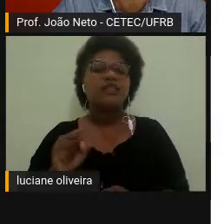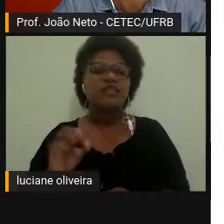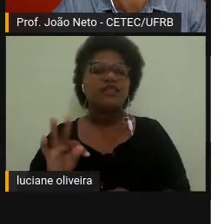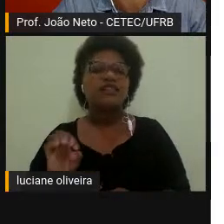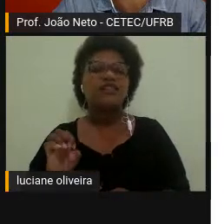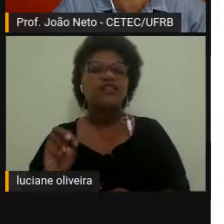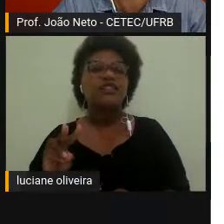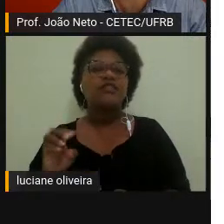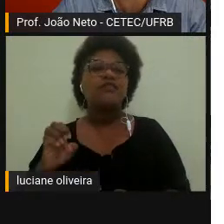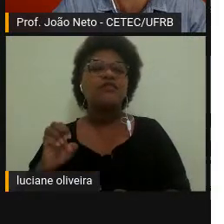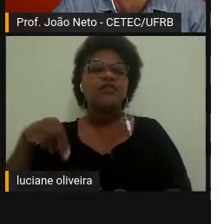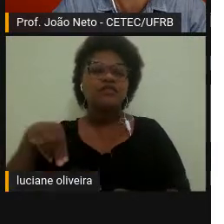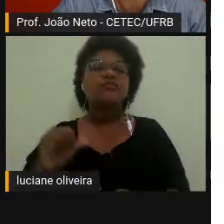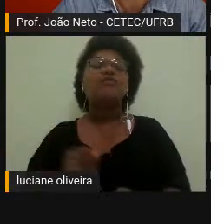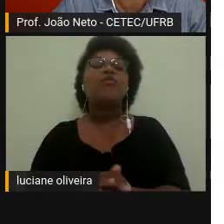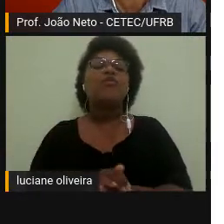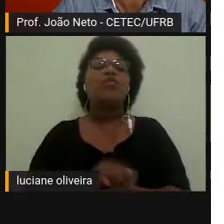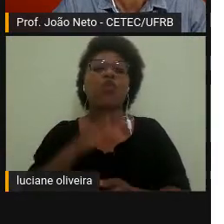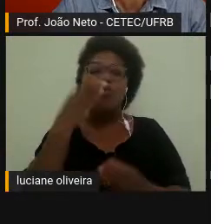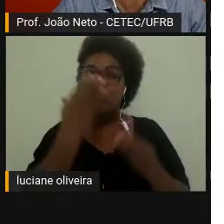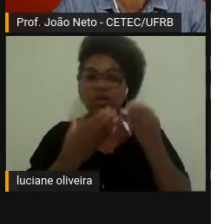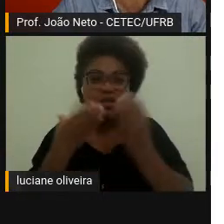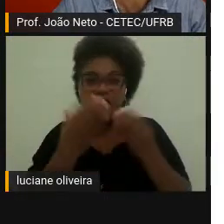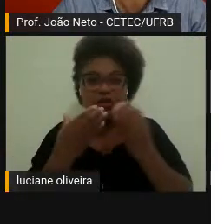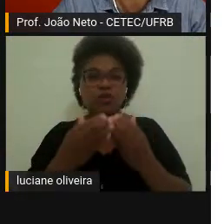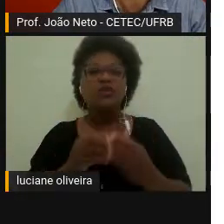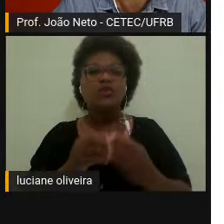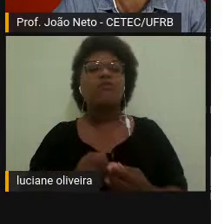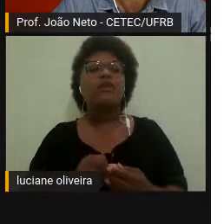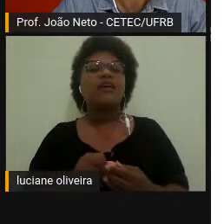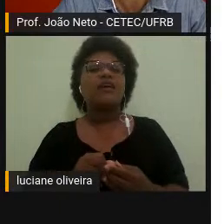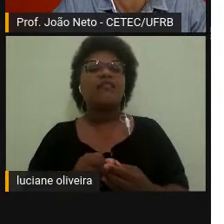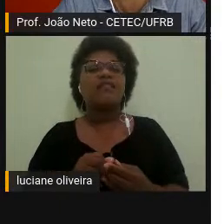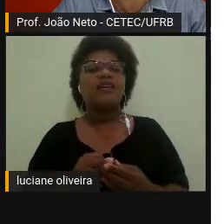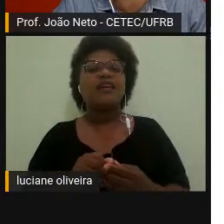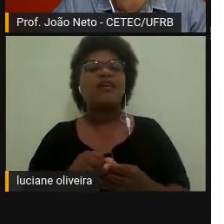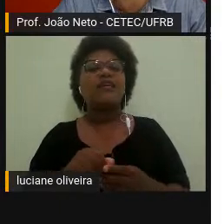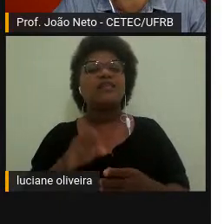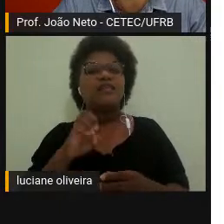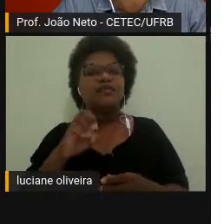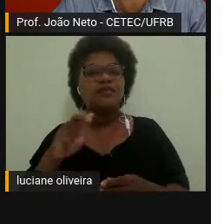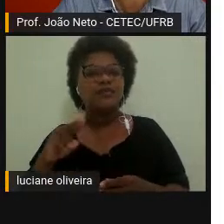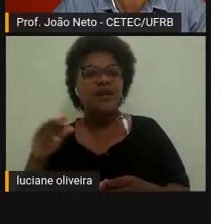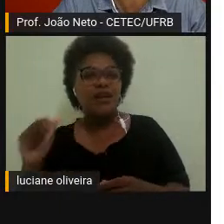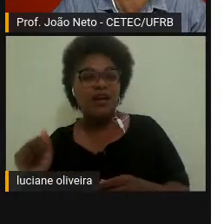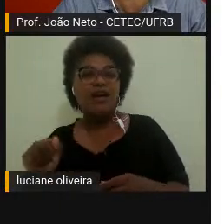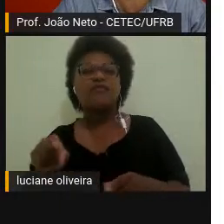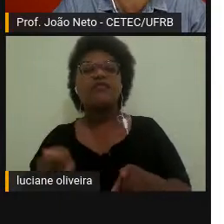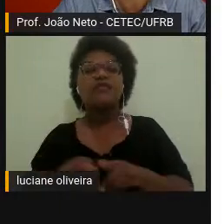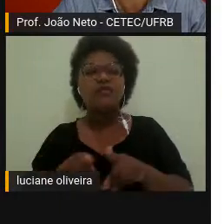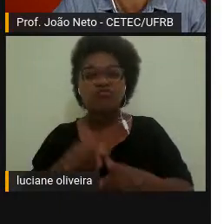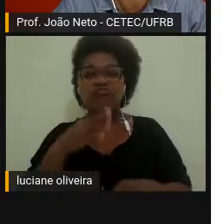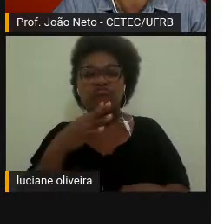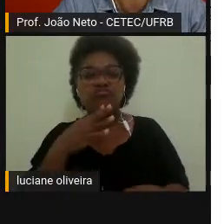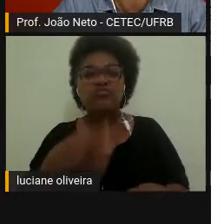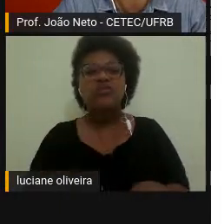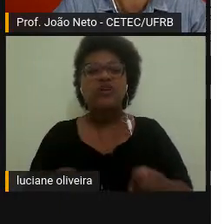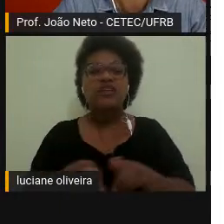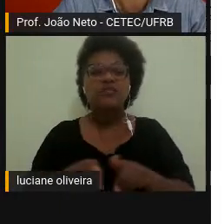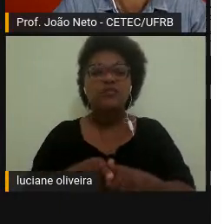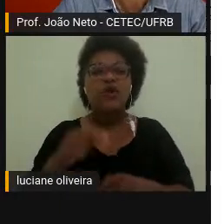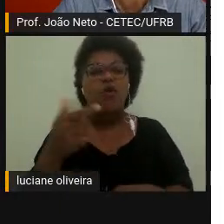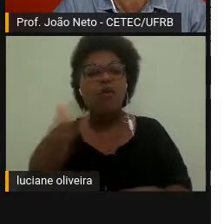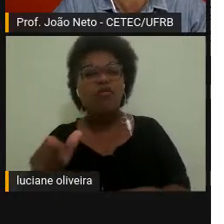cantor americano também bastante conhecido pelos ajude Foster que é uma atriz americana ganhadora